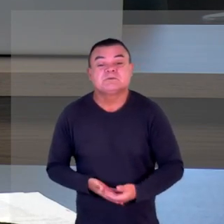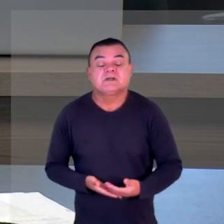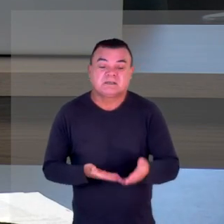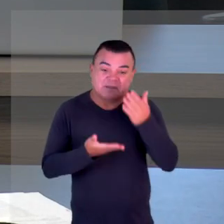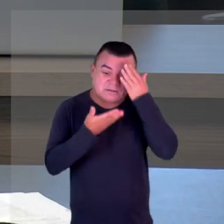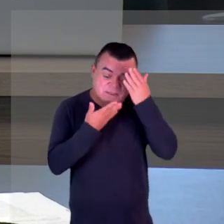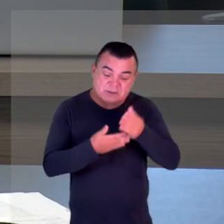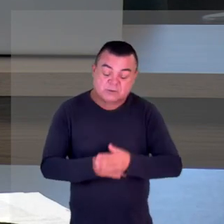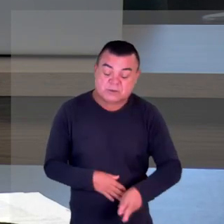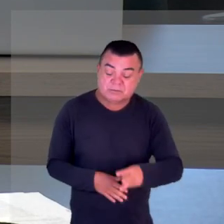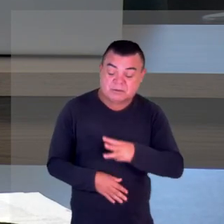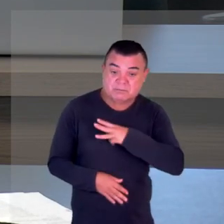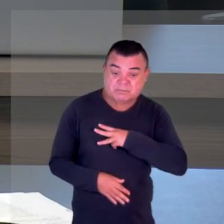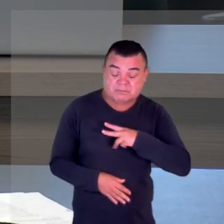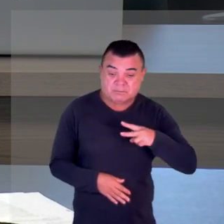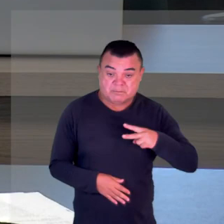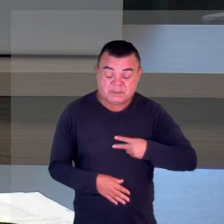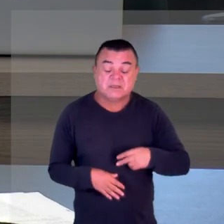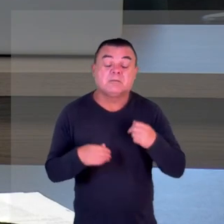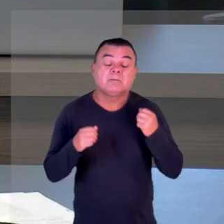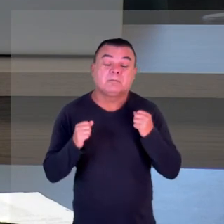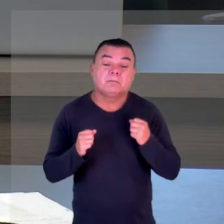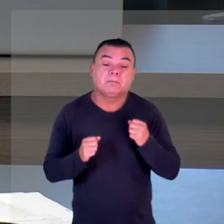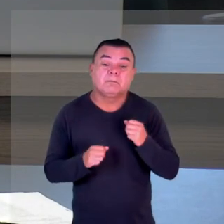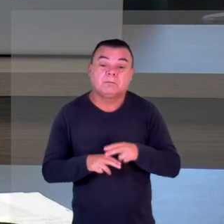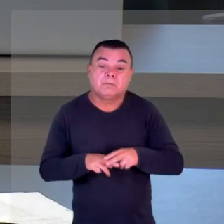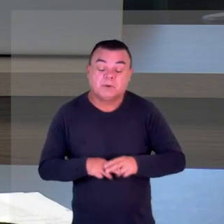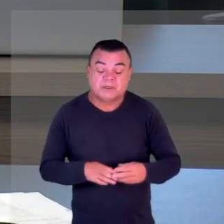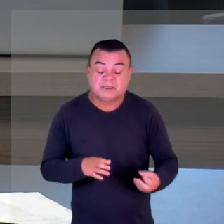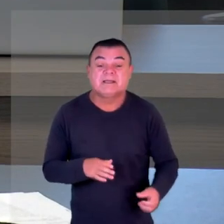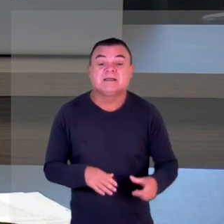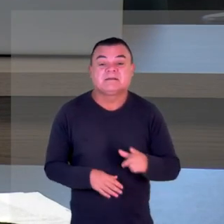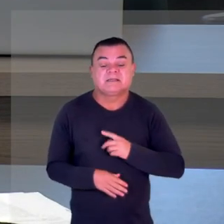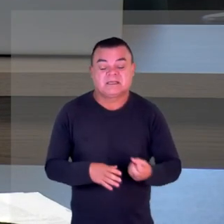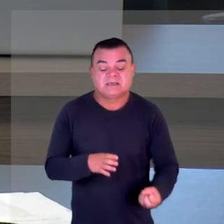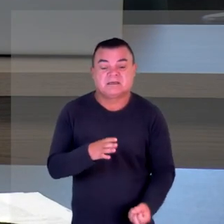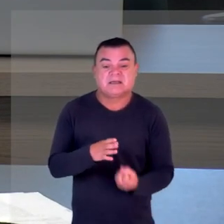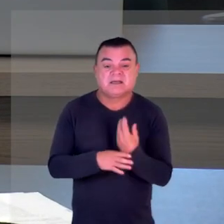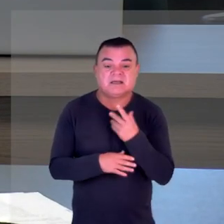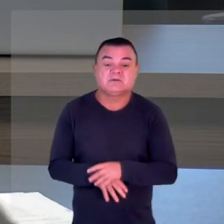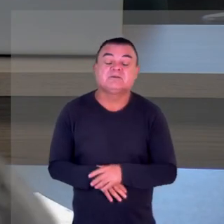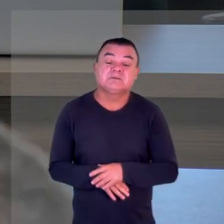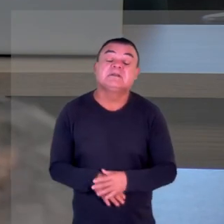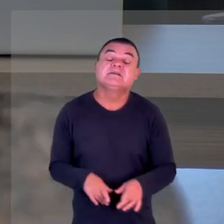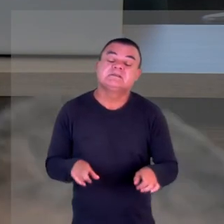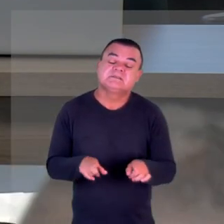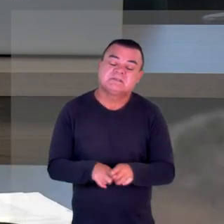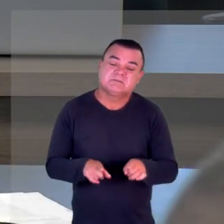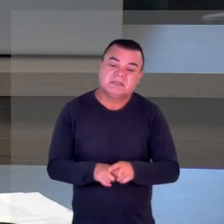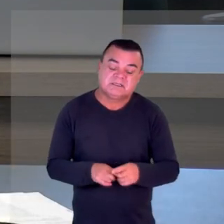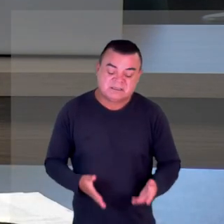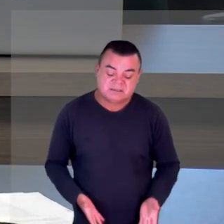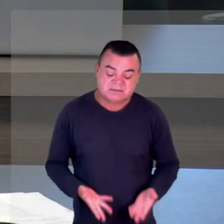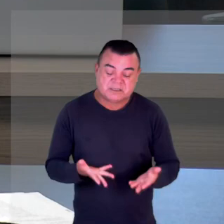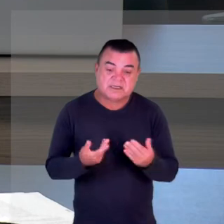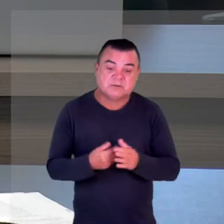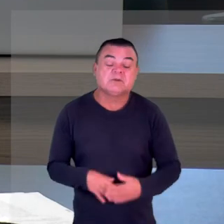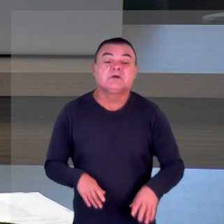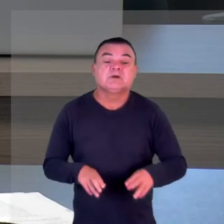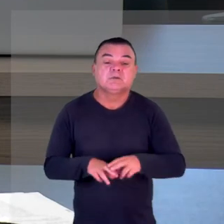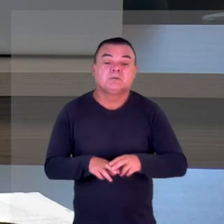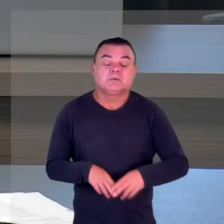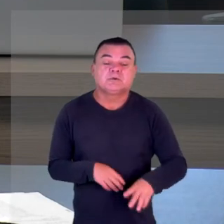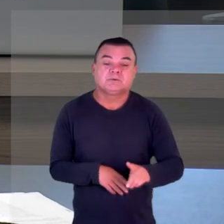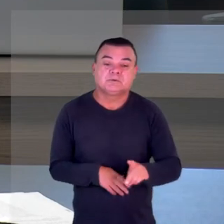grupo de trabalho eh e desejo então inspirados por Dom Mauro Morelli né que nós tenhamos um ótimo